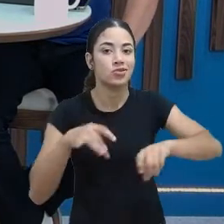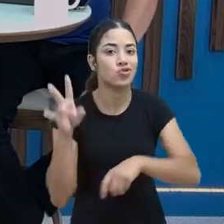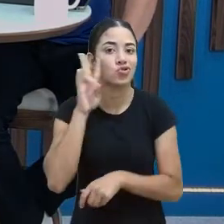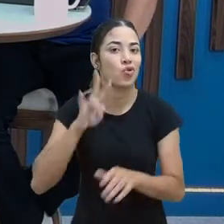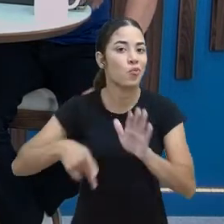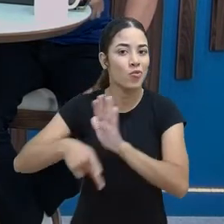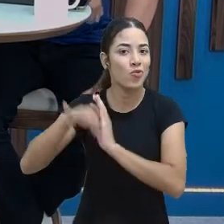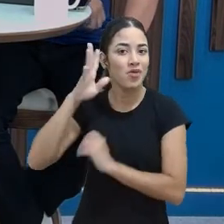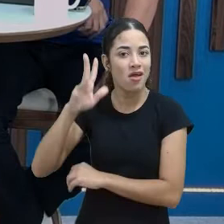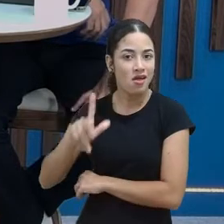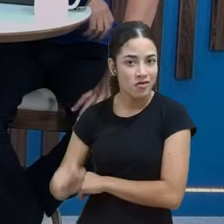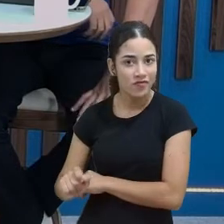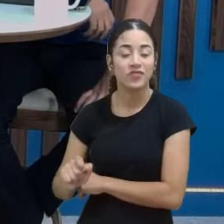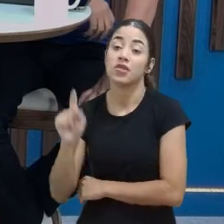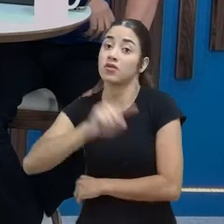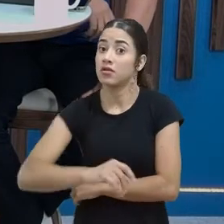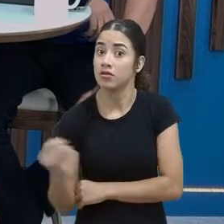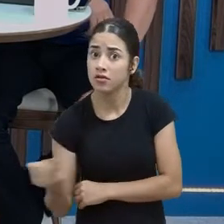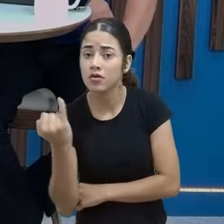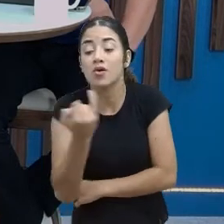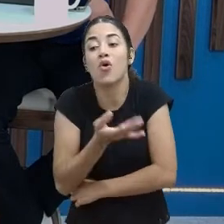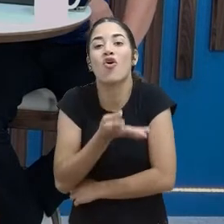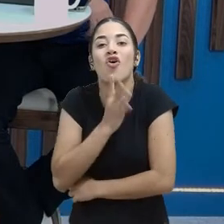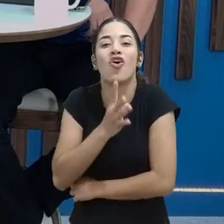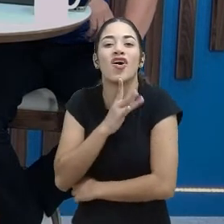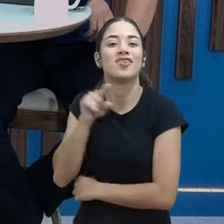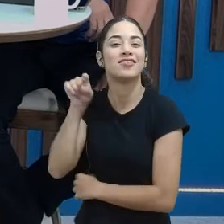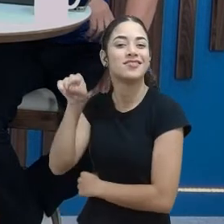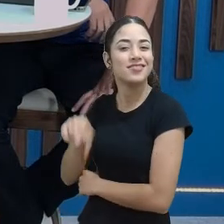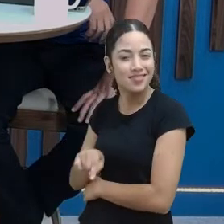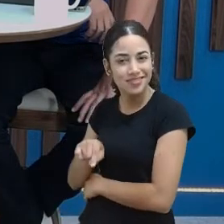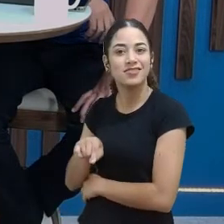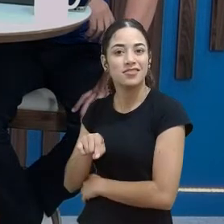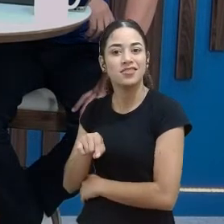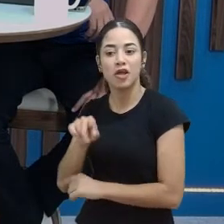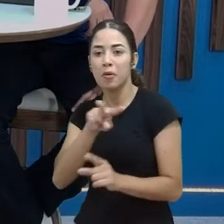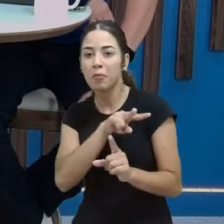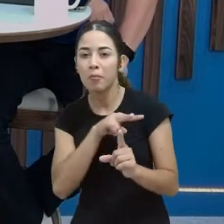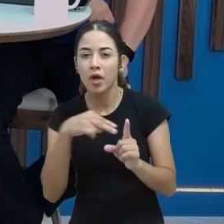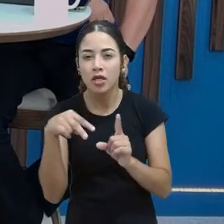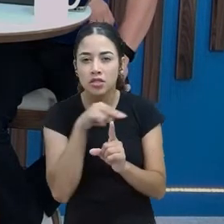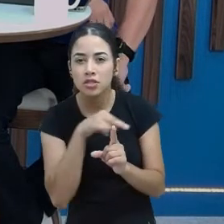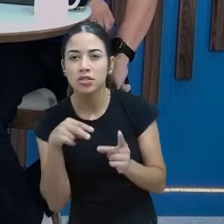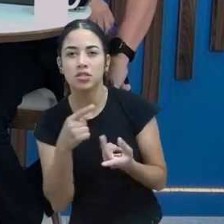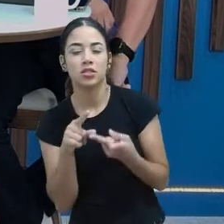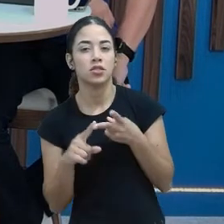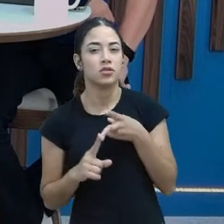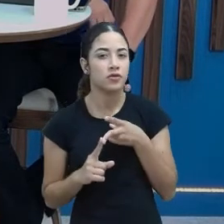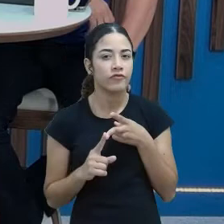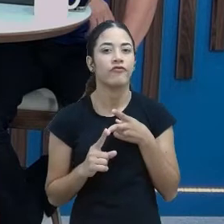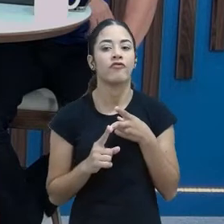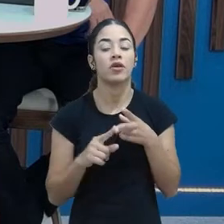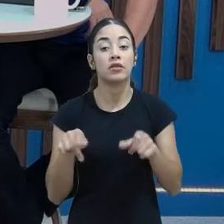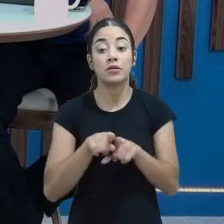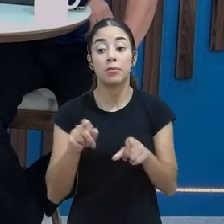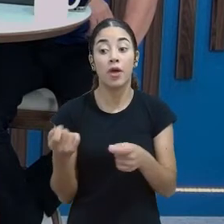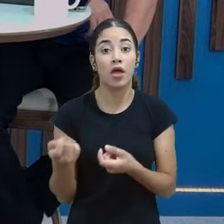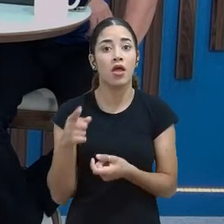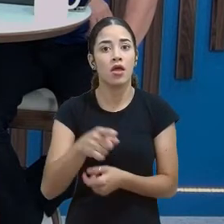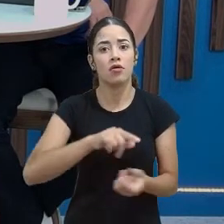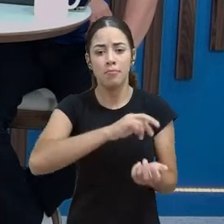da África, né? É importante se conhecer essa perspectiva, a riqueza, a diversidade que